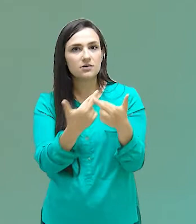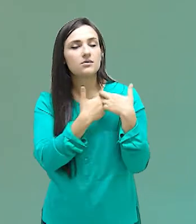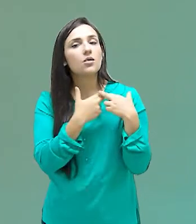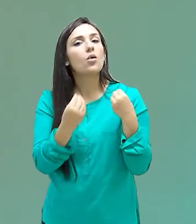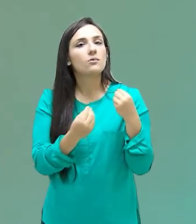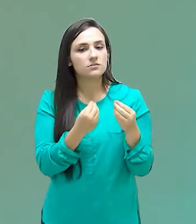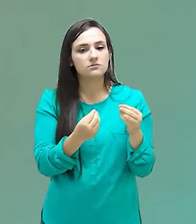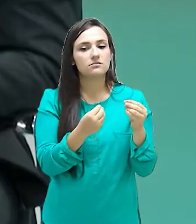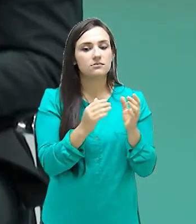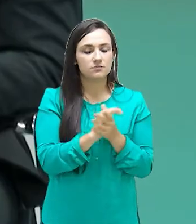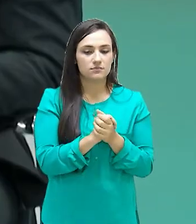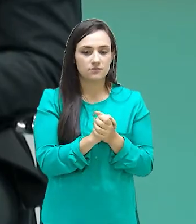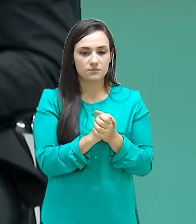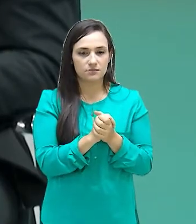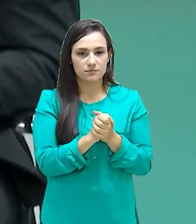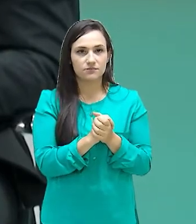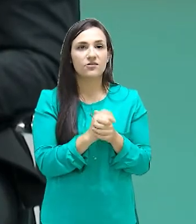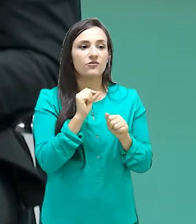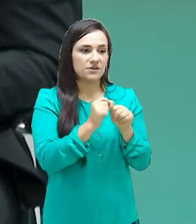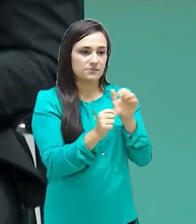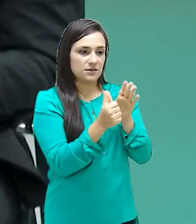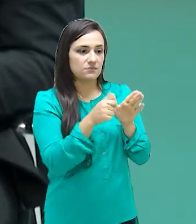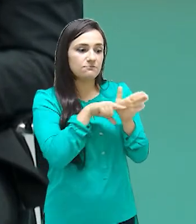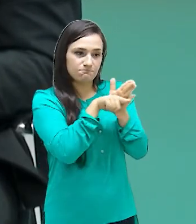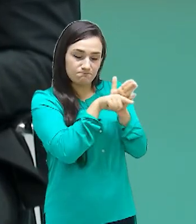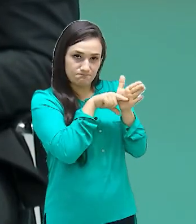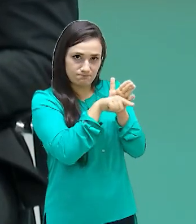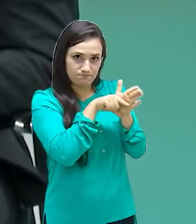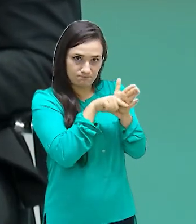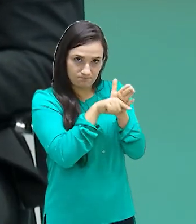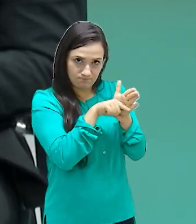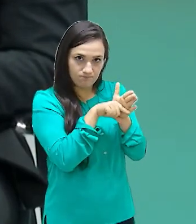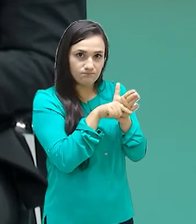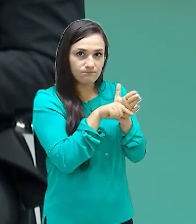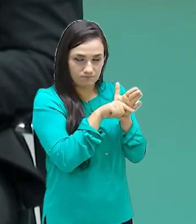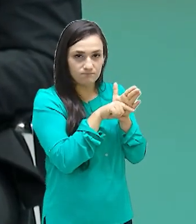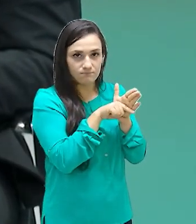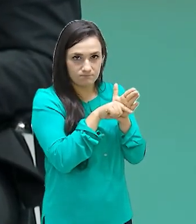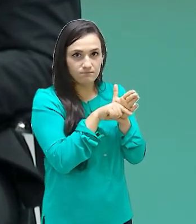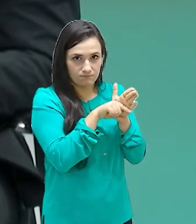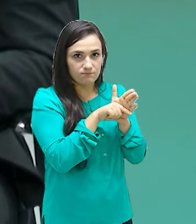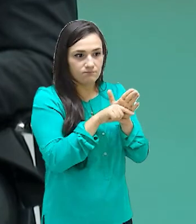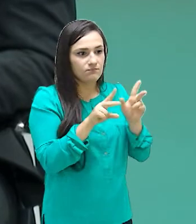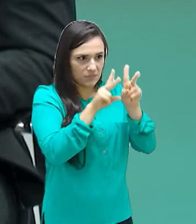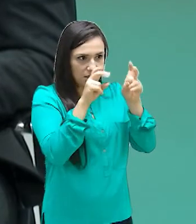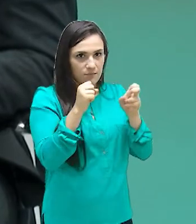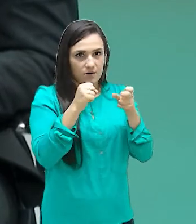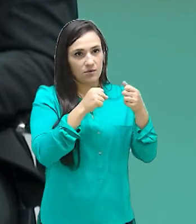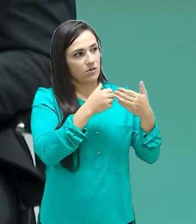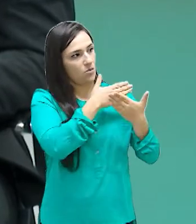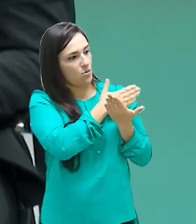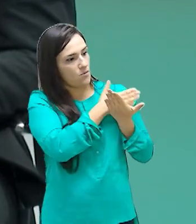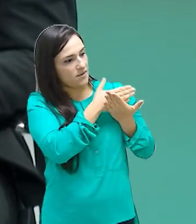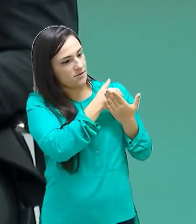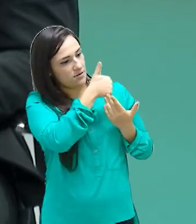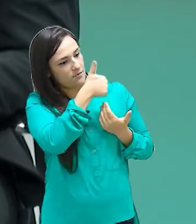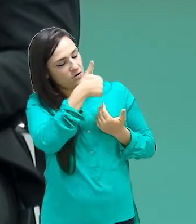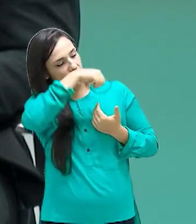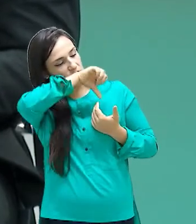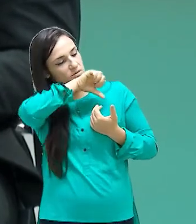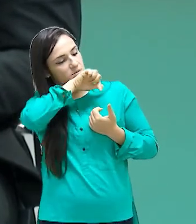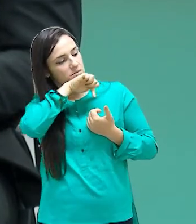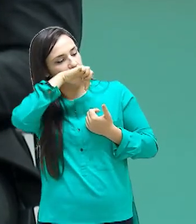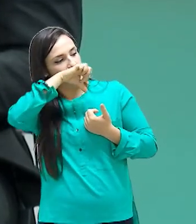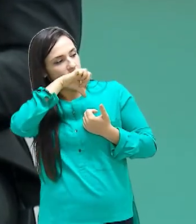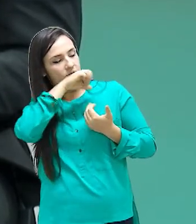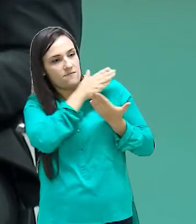e depois disso? A gente realizava esse levantamento, né, de leis sobre o tema de 79 até hoje em dia.